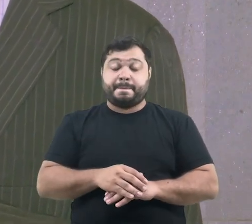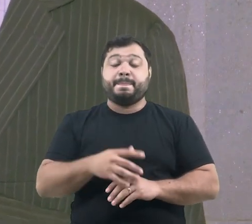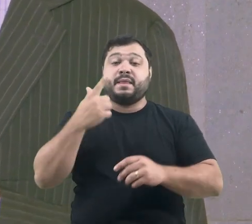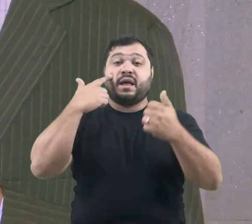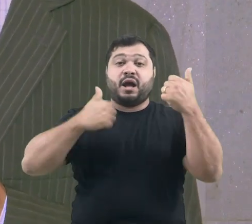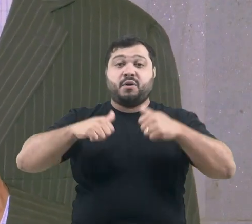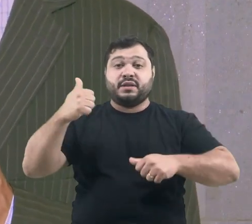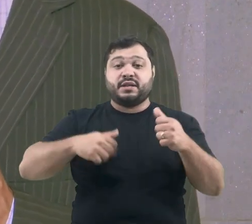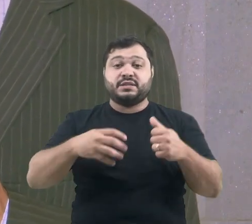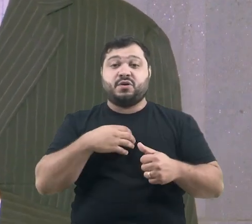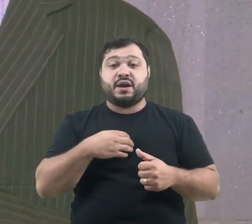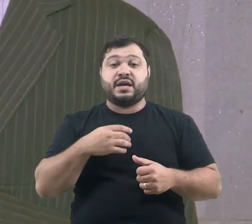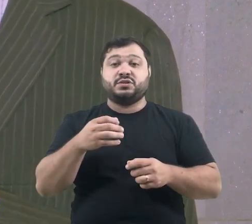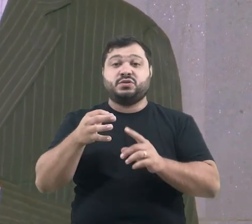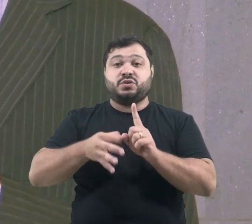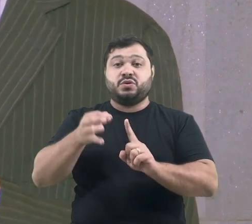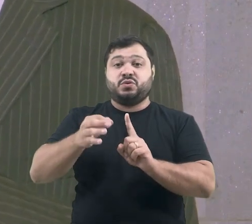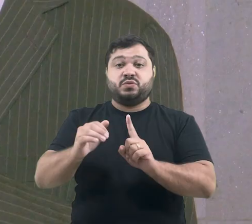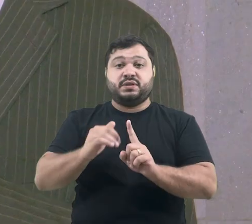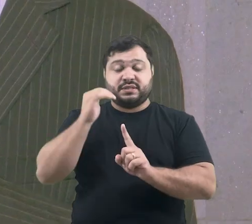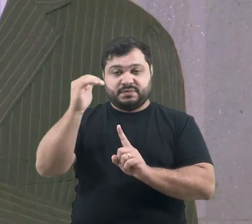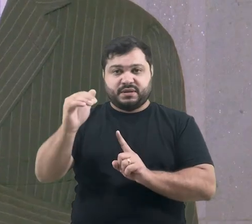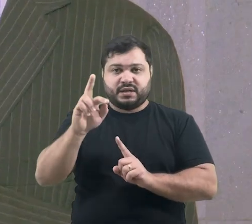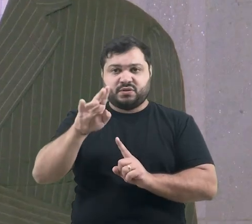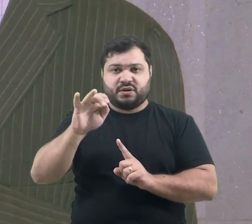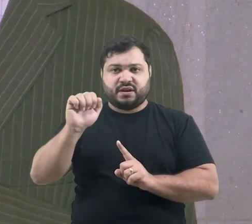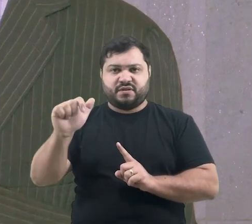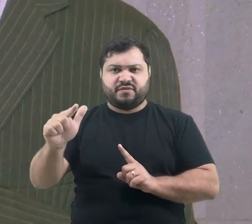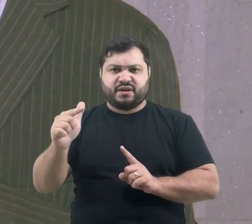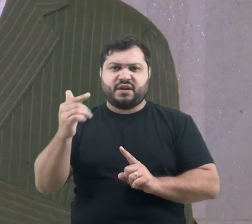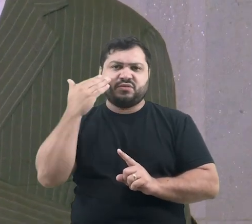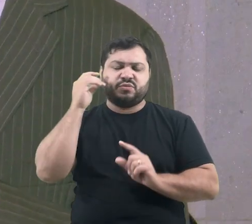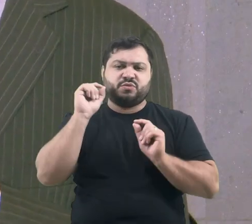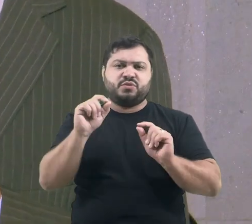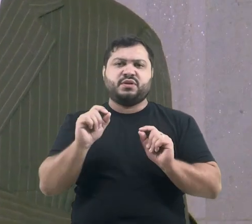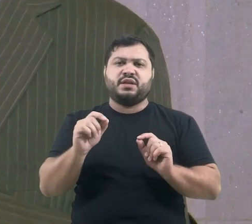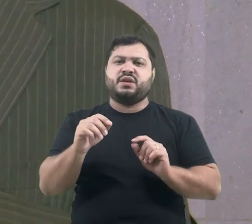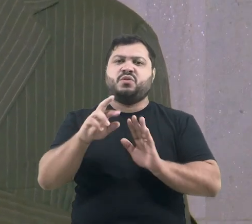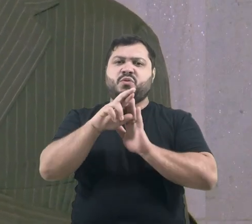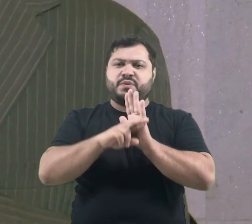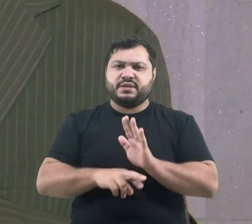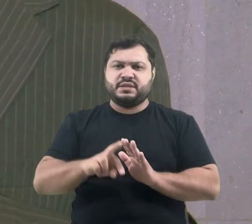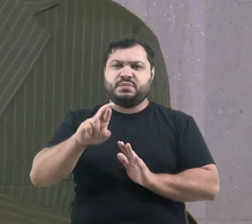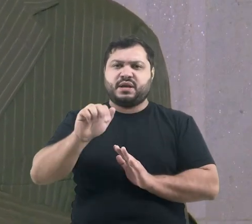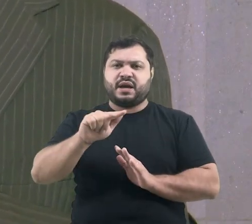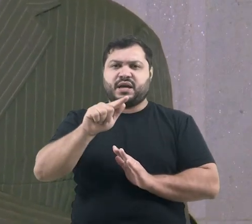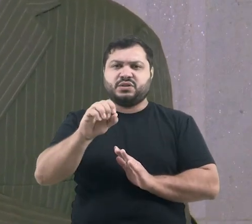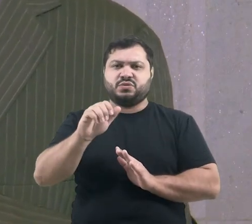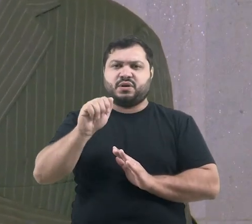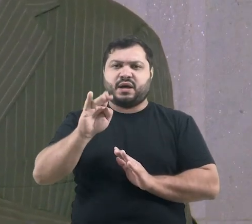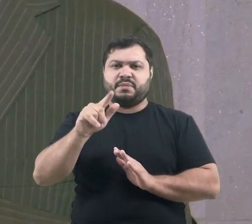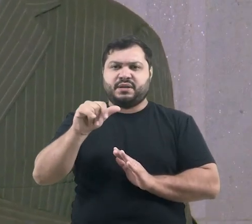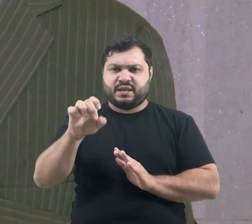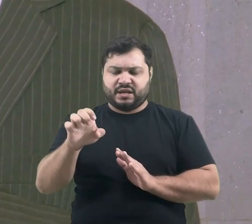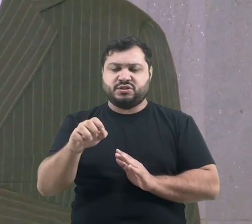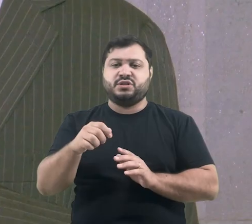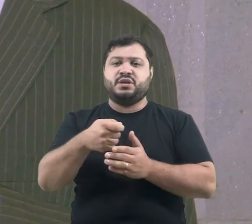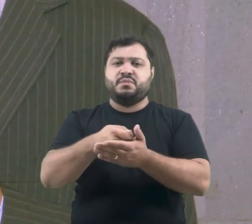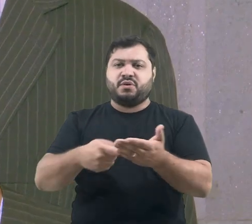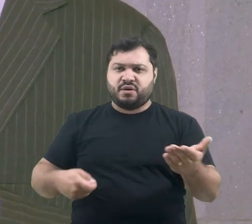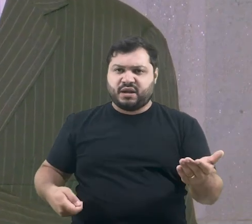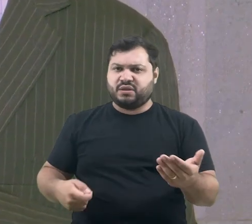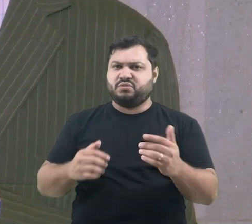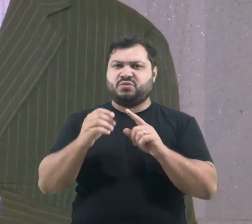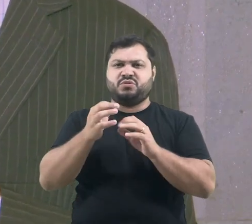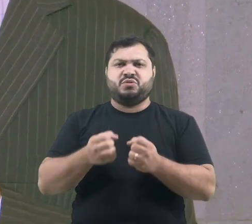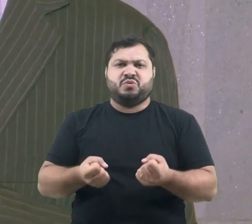30. Ao analisar o caso, o desembargador federal Rafael Paulo levou em conta o princípio da razoabilidade. Para o